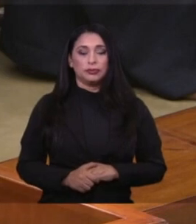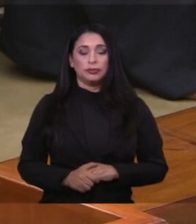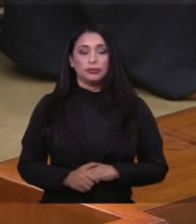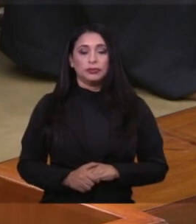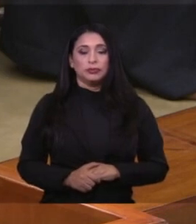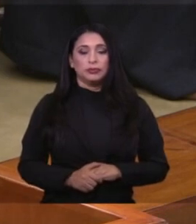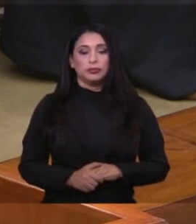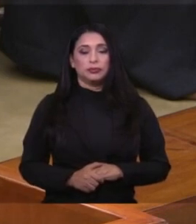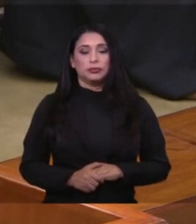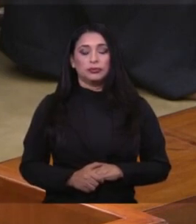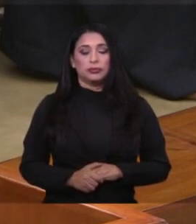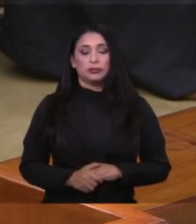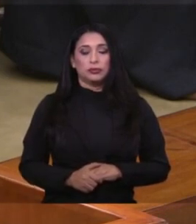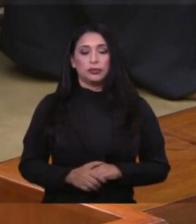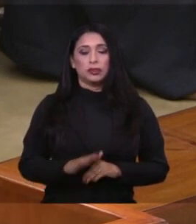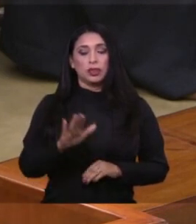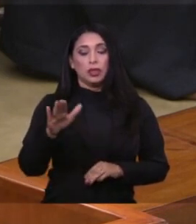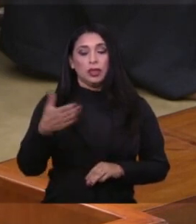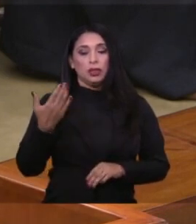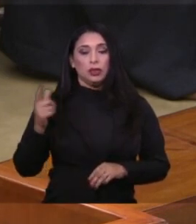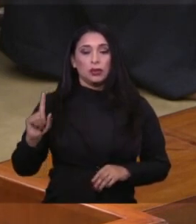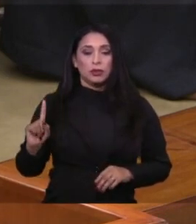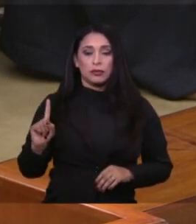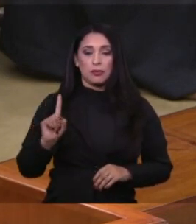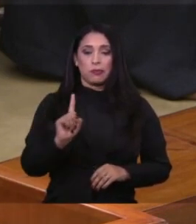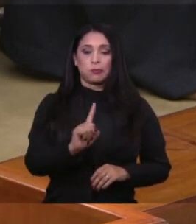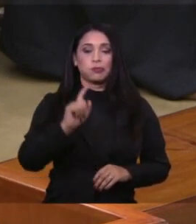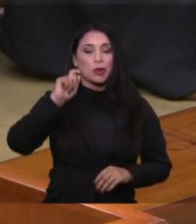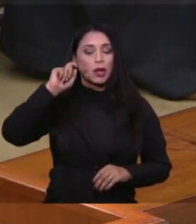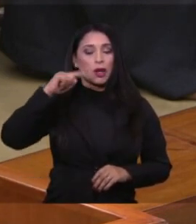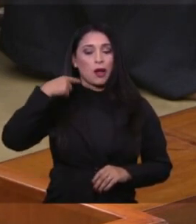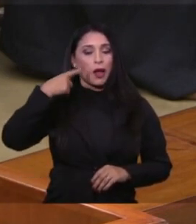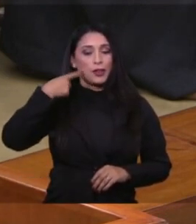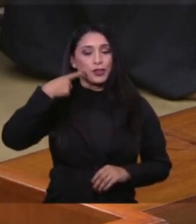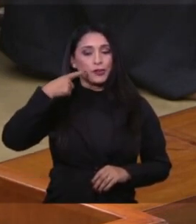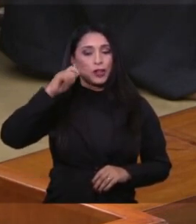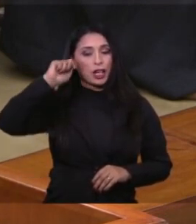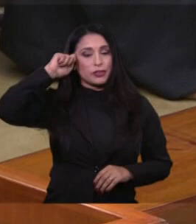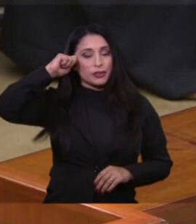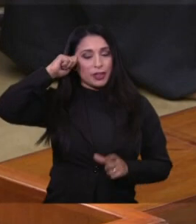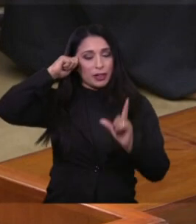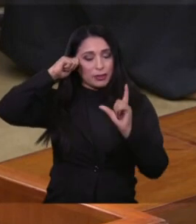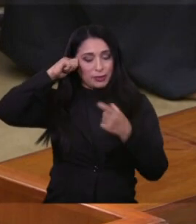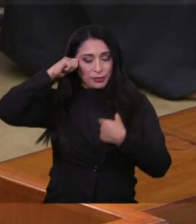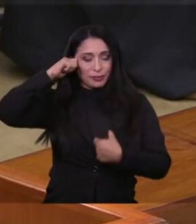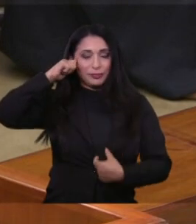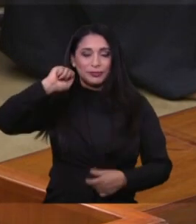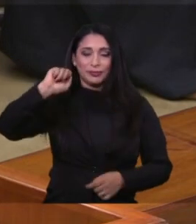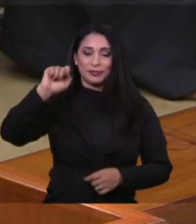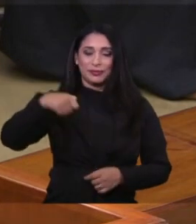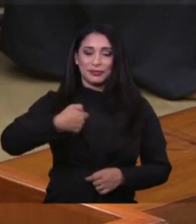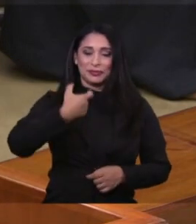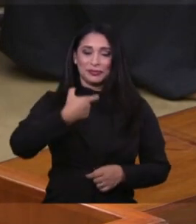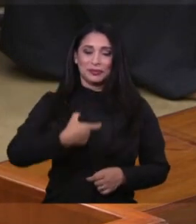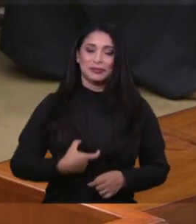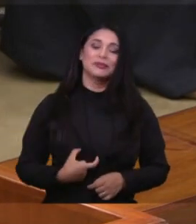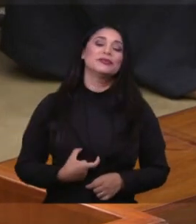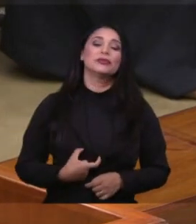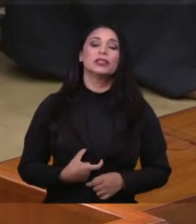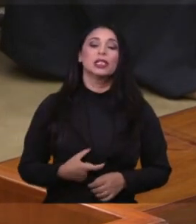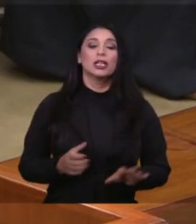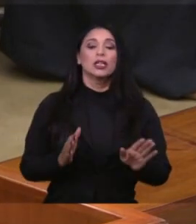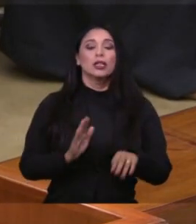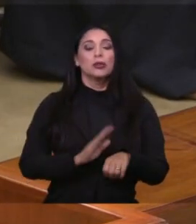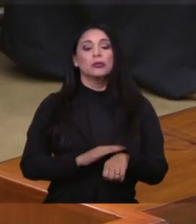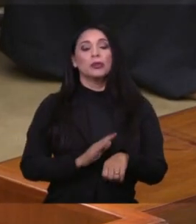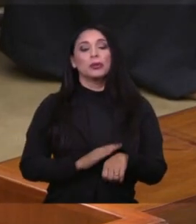no momento que comparece perante a voz este advogado negro que aqui vos fala, devo confessar que nesse momento, né, que é um dos mais